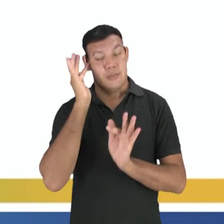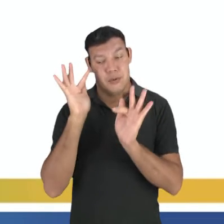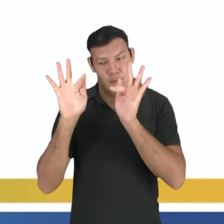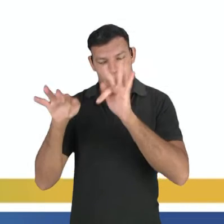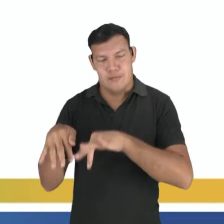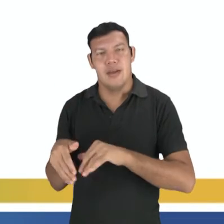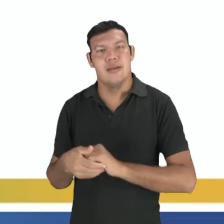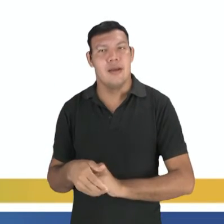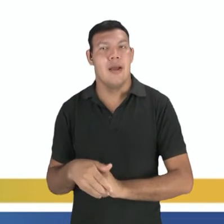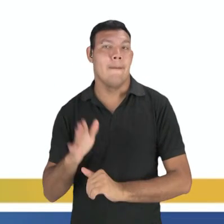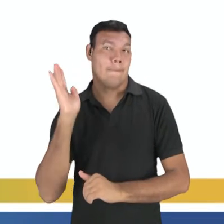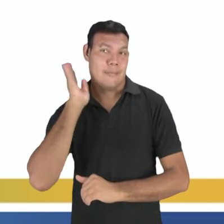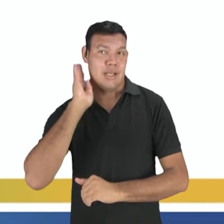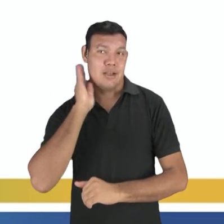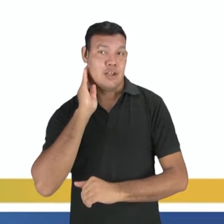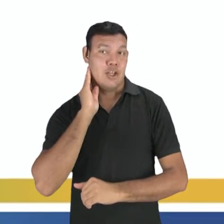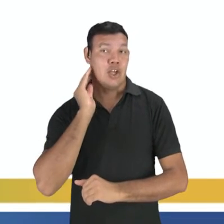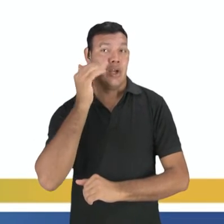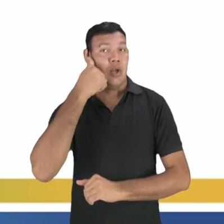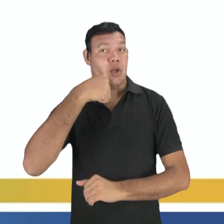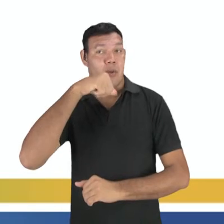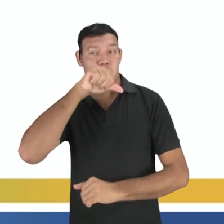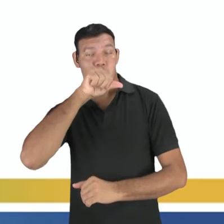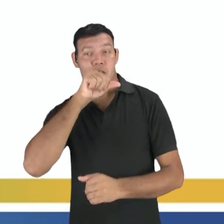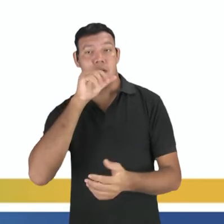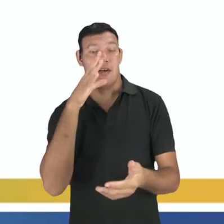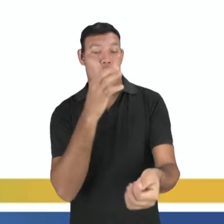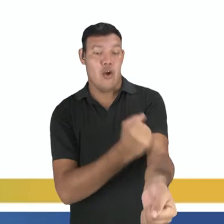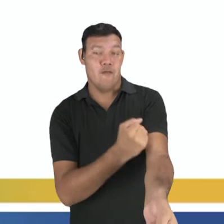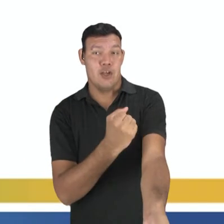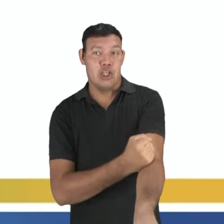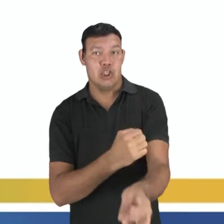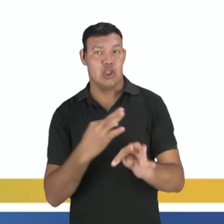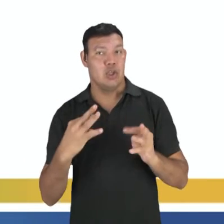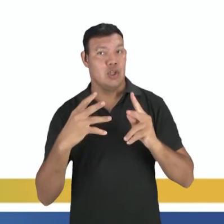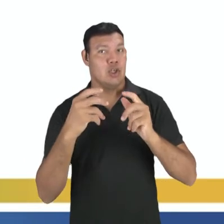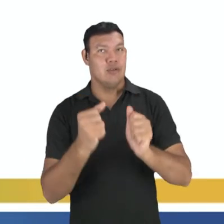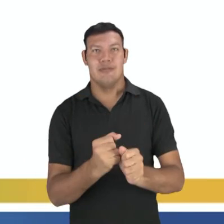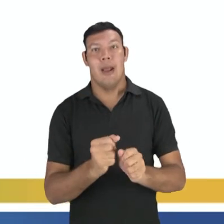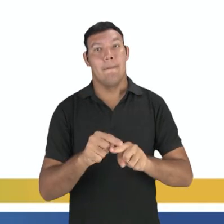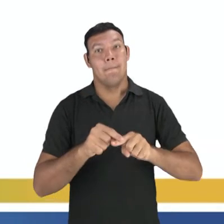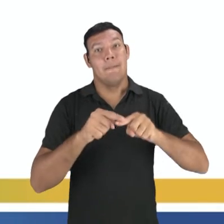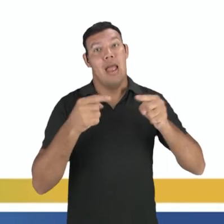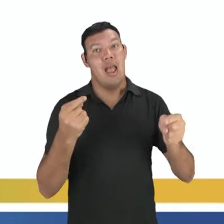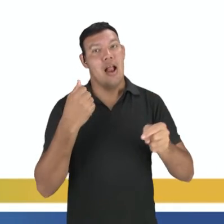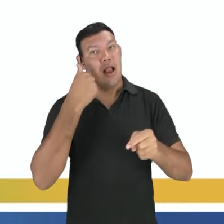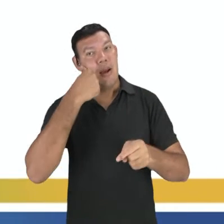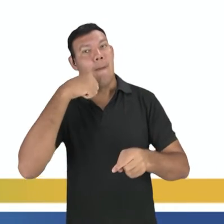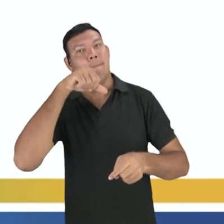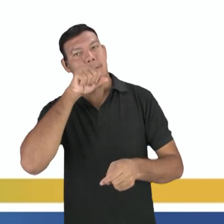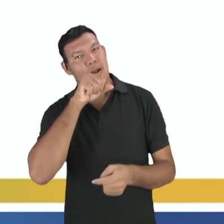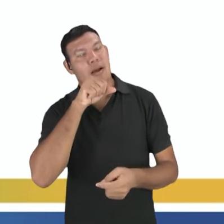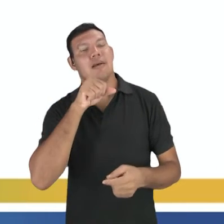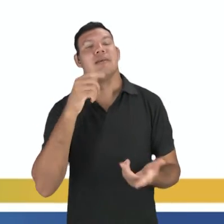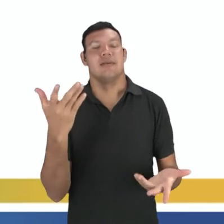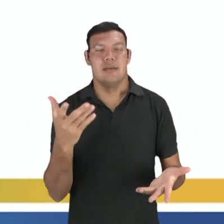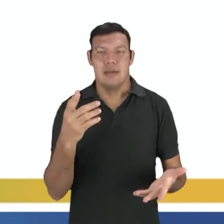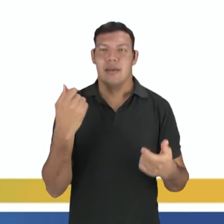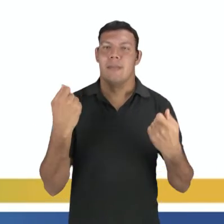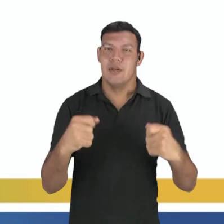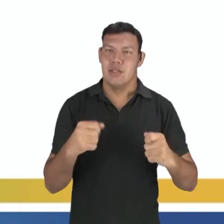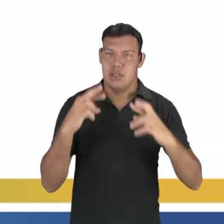diz, preguiça é a mãe de todos os vícios, mas uma mãe é uma mãe e é preciso respeitá-la, ou